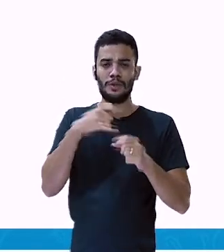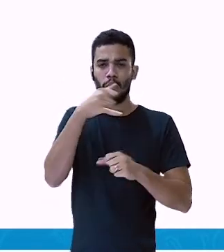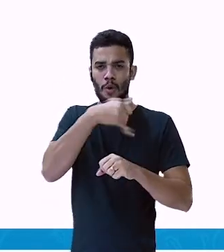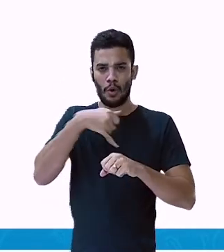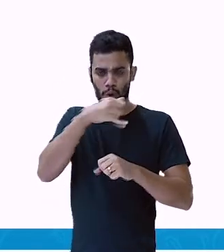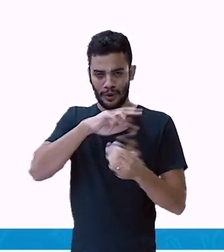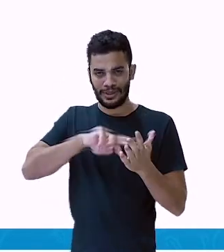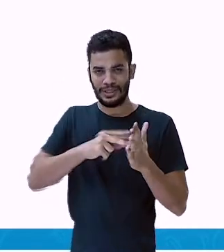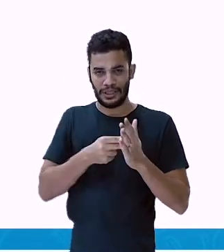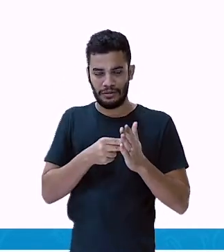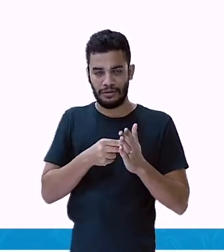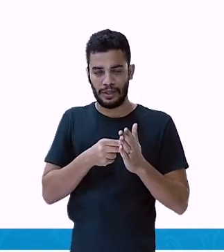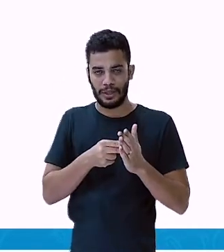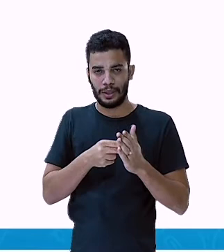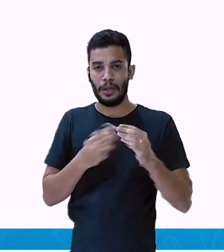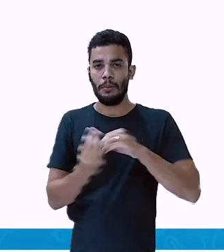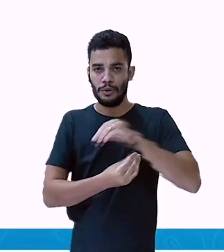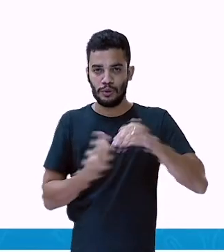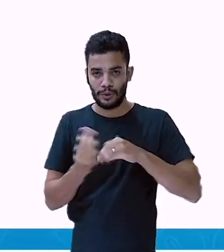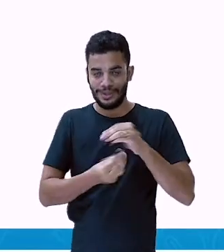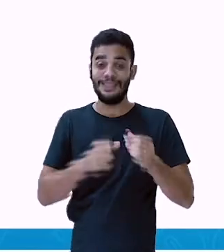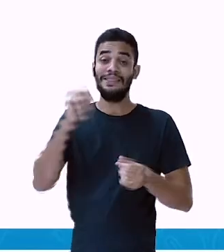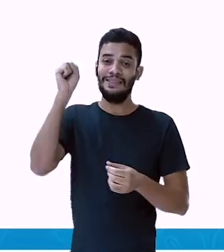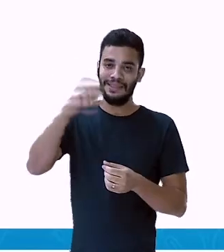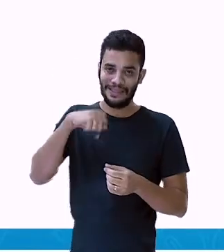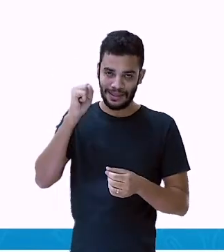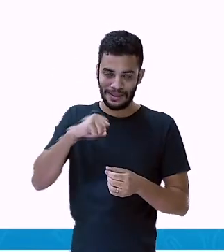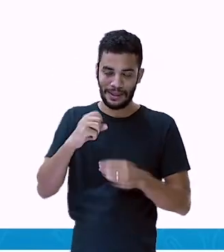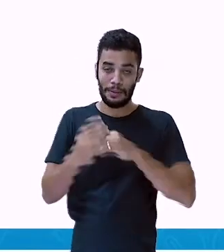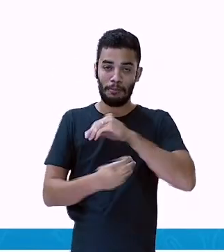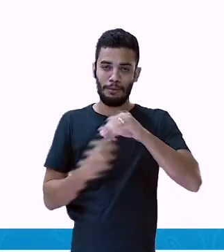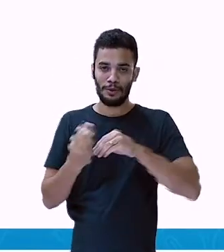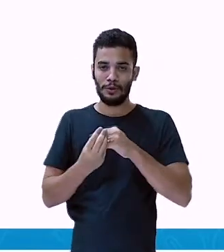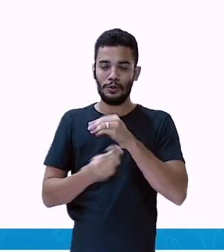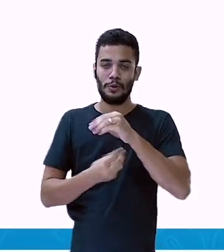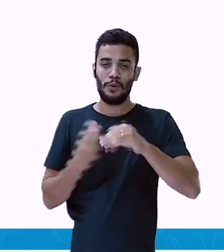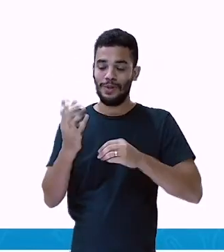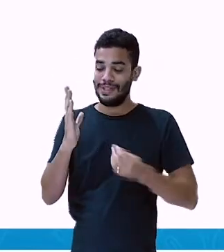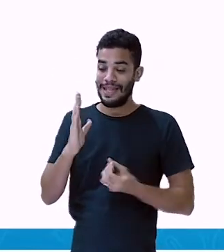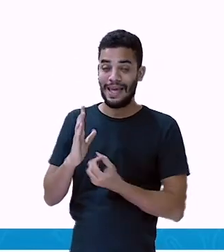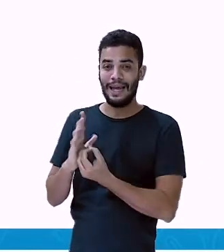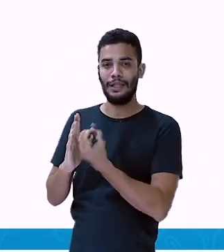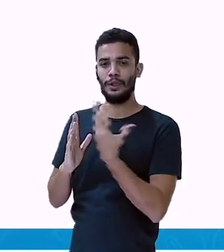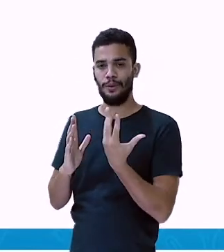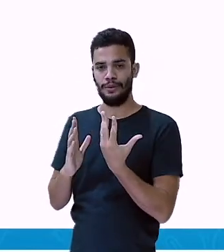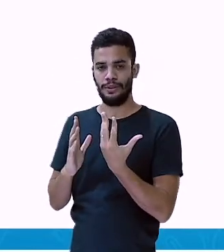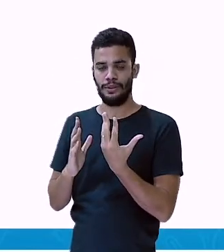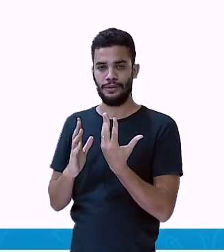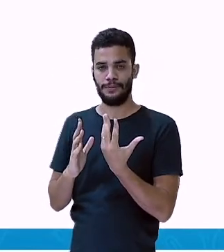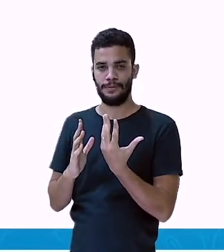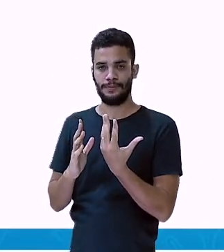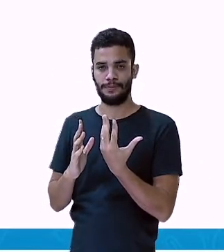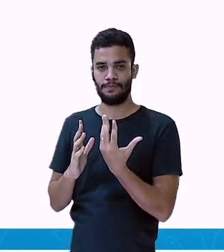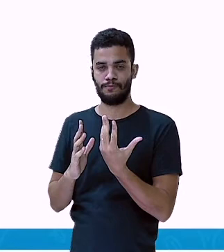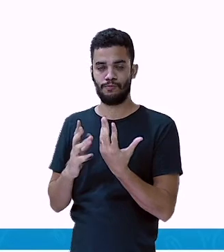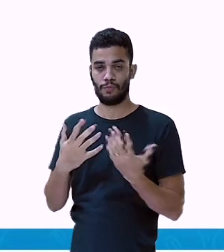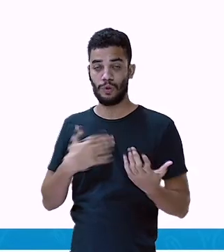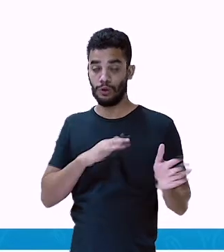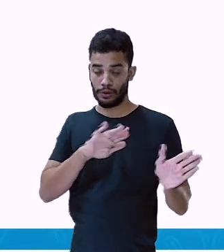heterogênea. Também muito comum, pessoal, as ligas